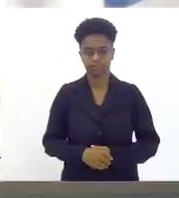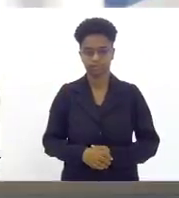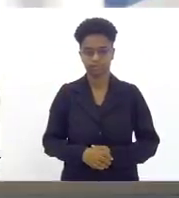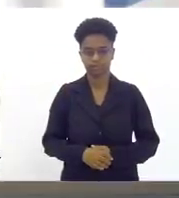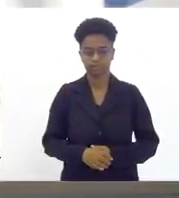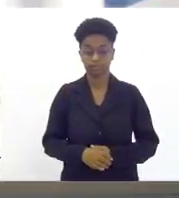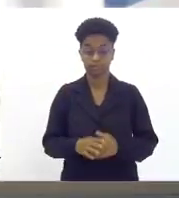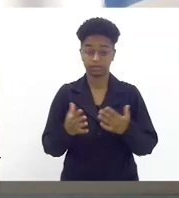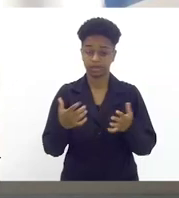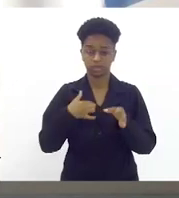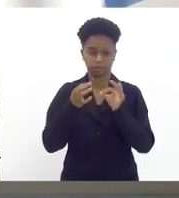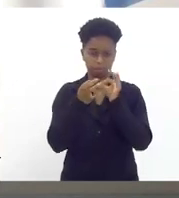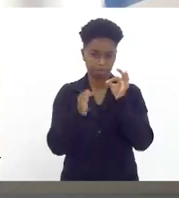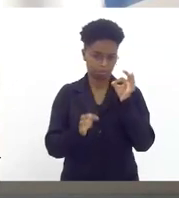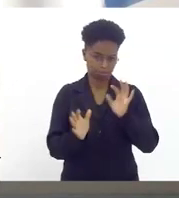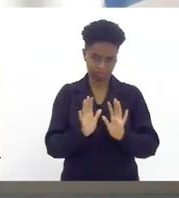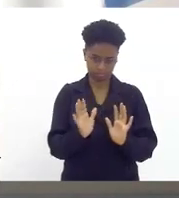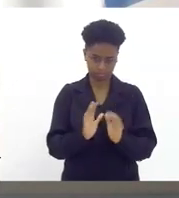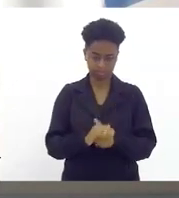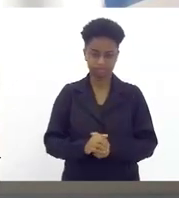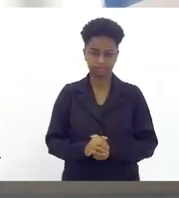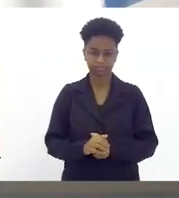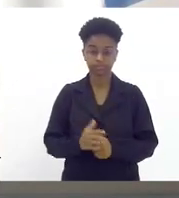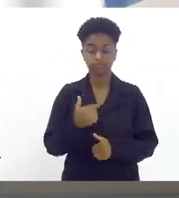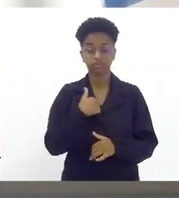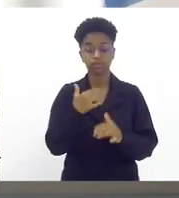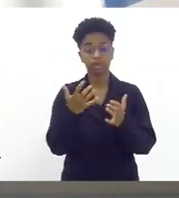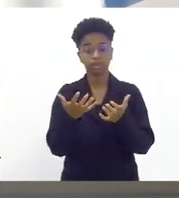Bom, sem mais delongas, eu queria